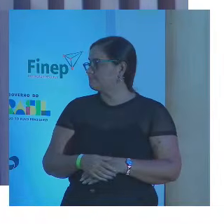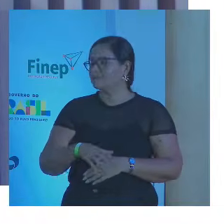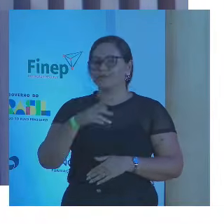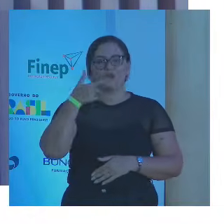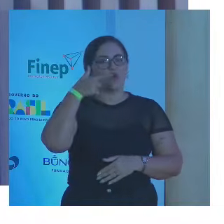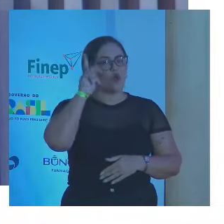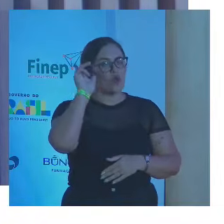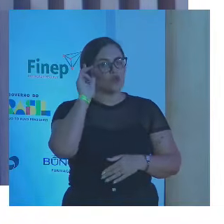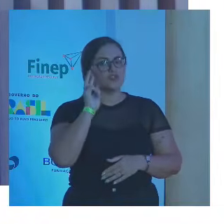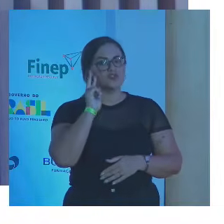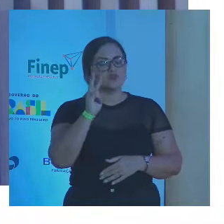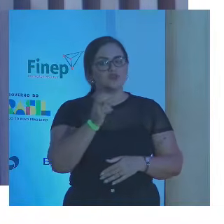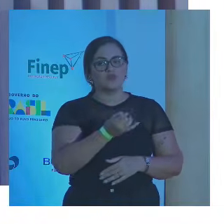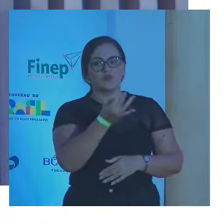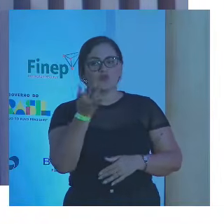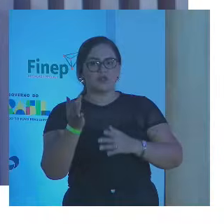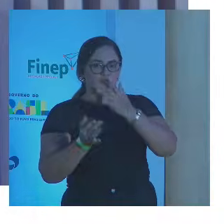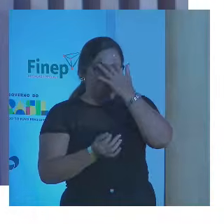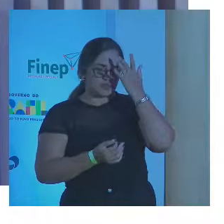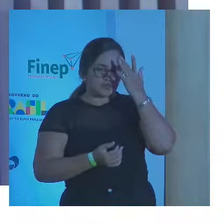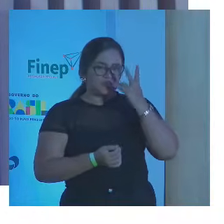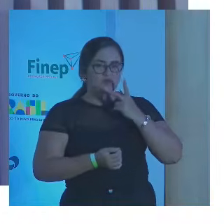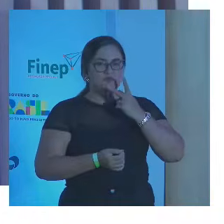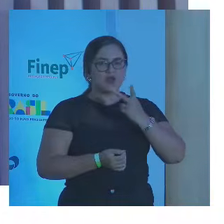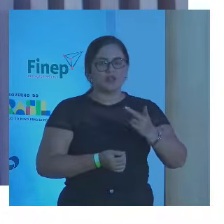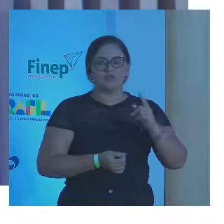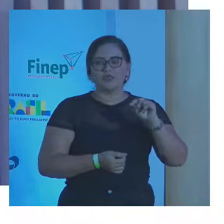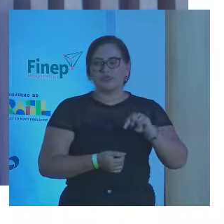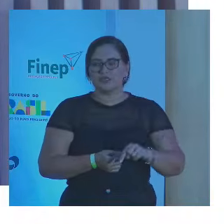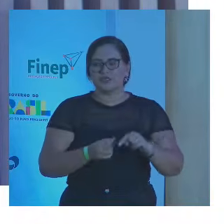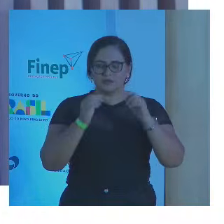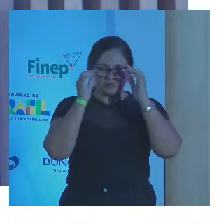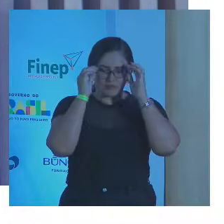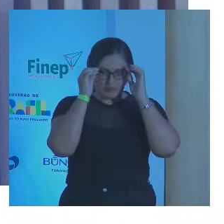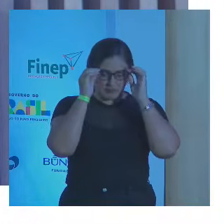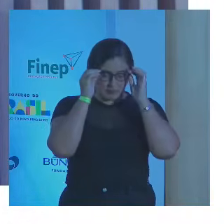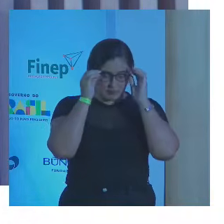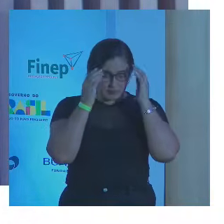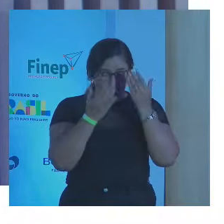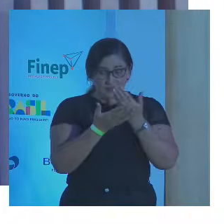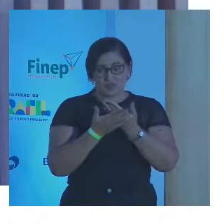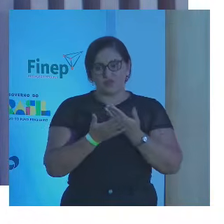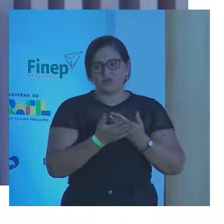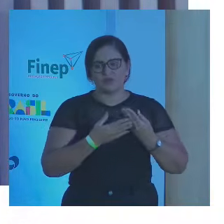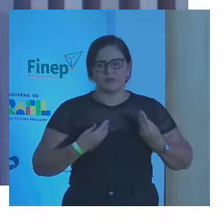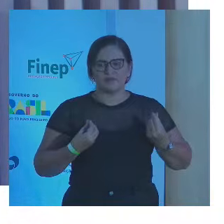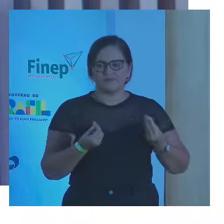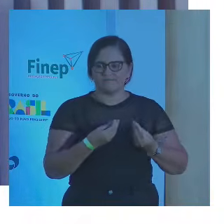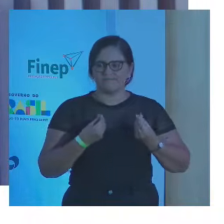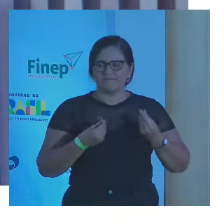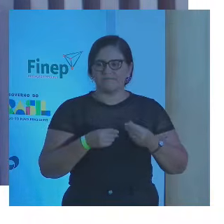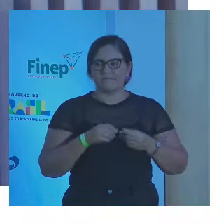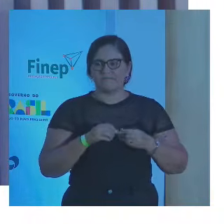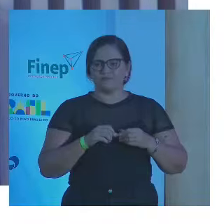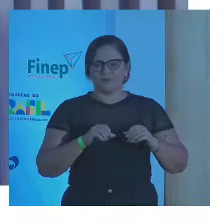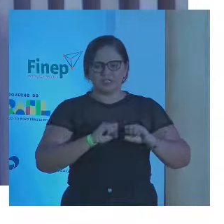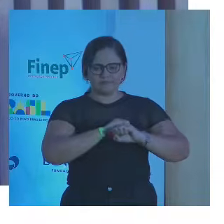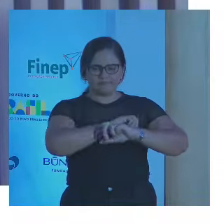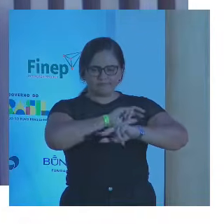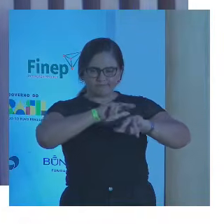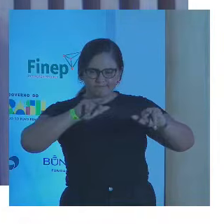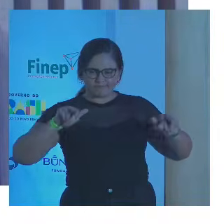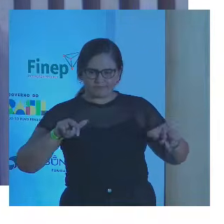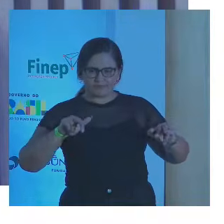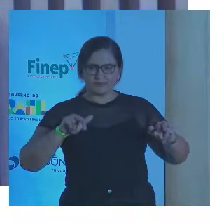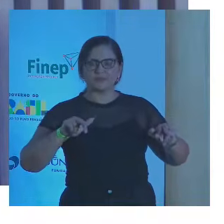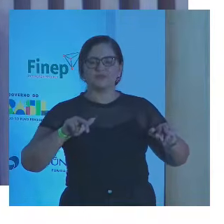Ontem a gente viu várias pessoas, né, mencionando aqui em estudos a fragilidade desses ecossistemas, né,